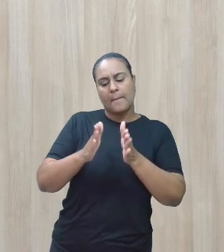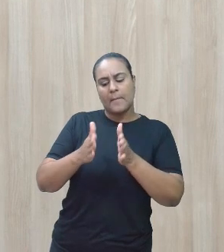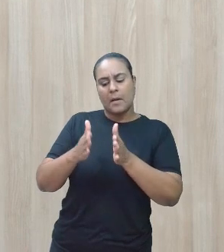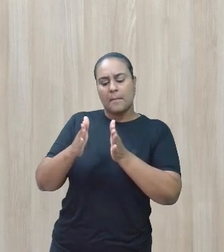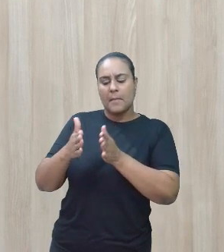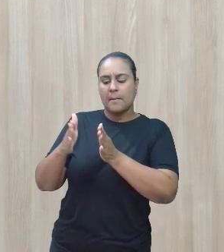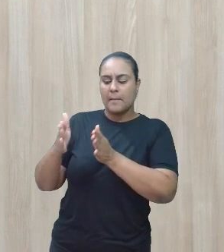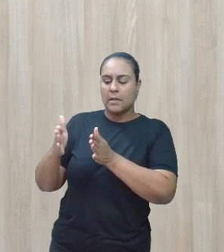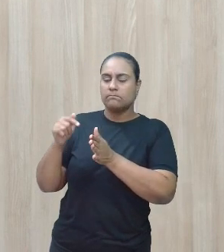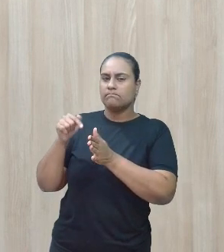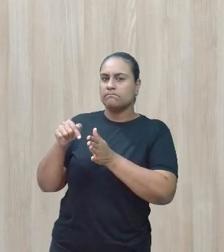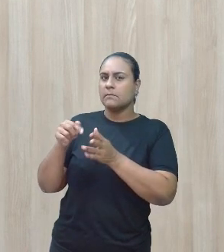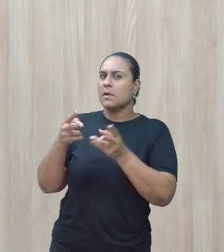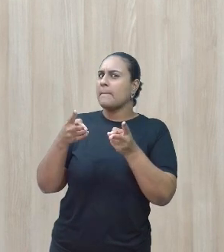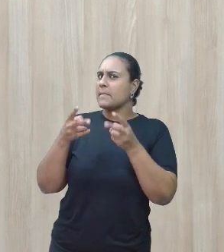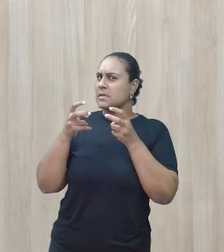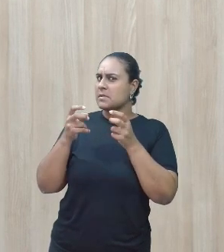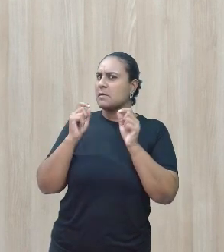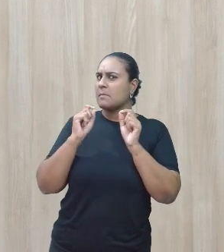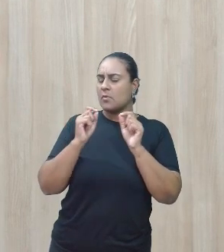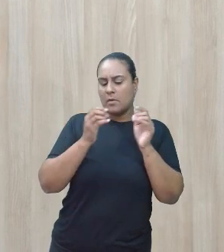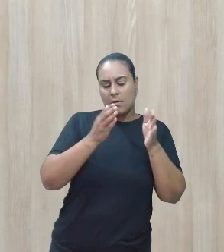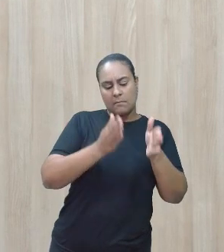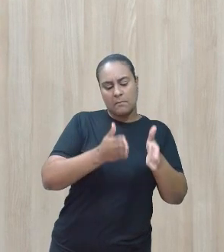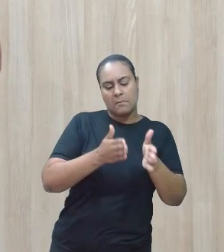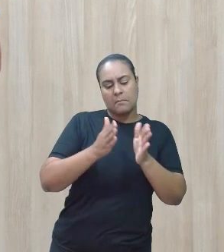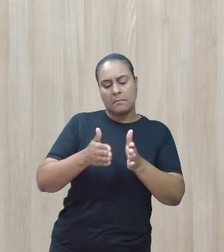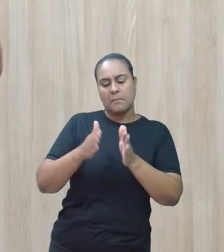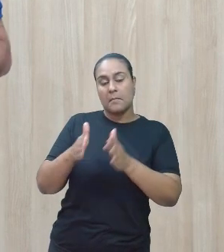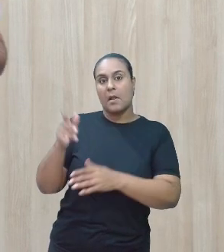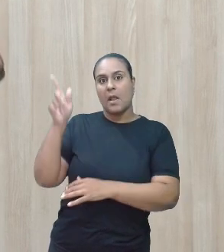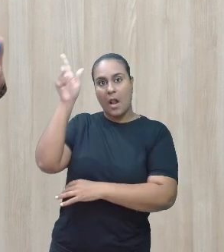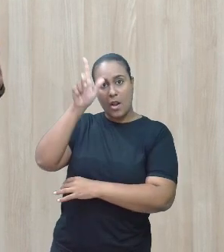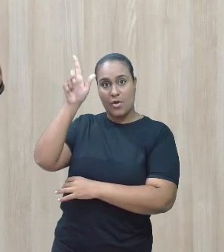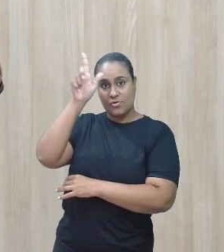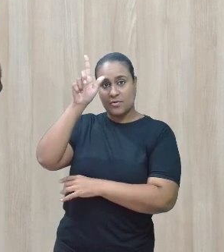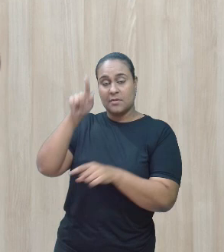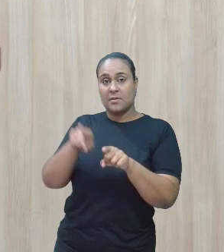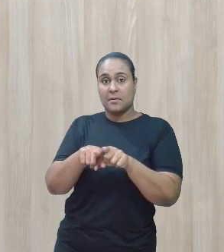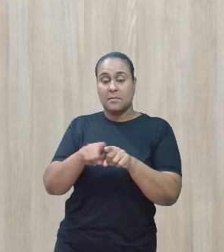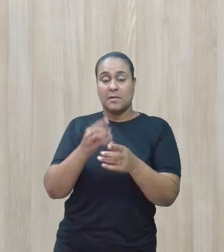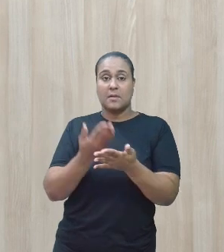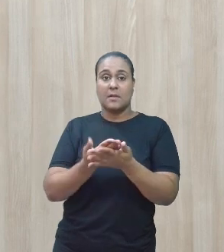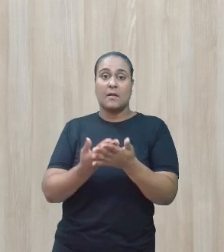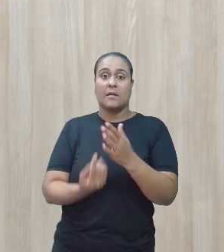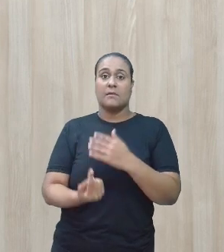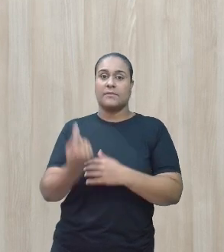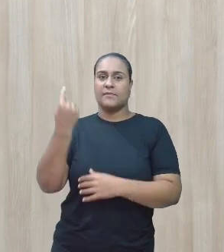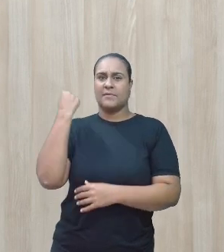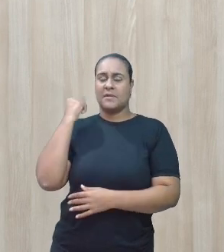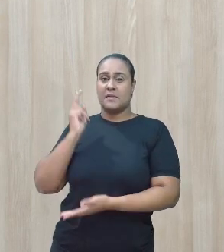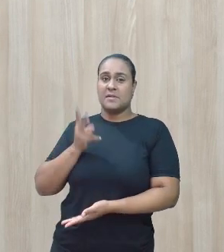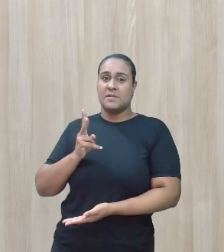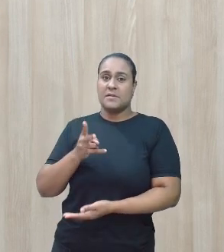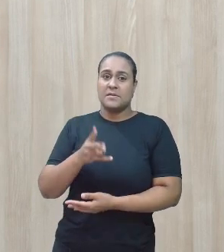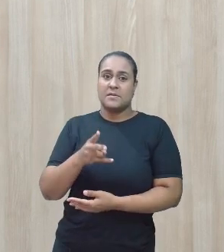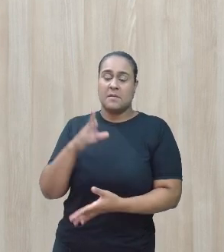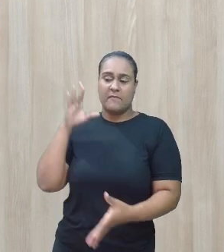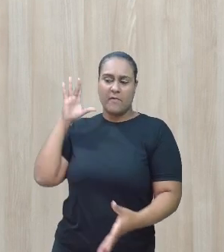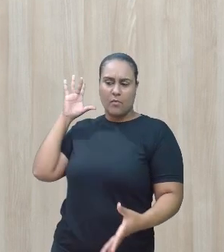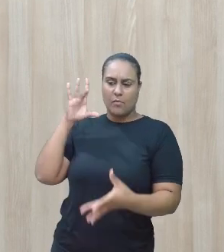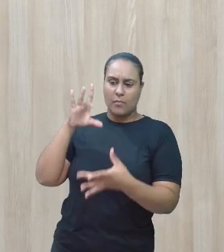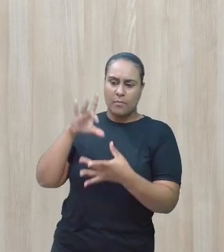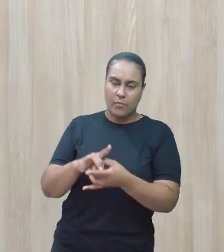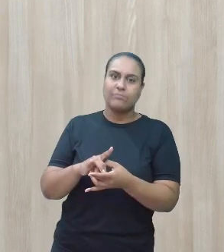perceber a ordem e a lógica dessas sequências. Na aula anterior, como eu disse, a gente sempre faz um gancho com a aula